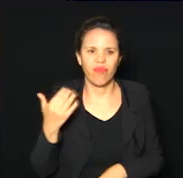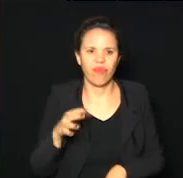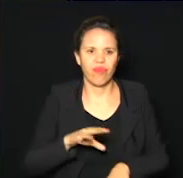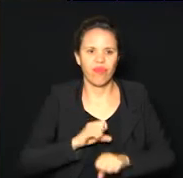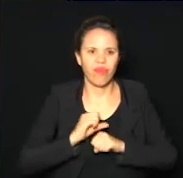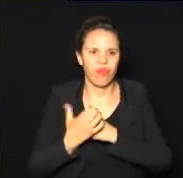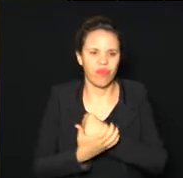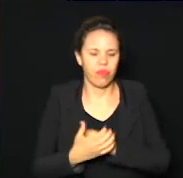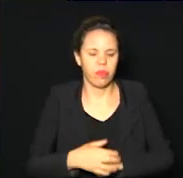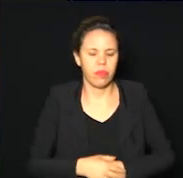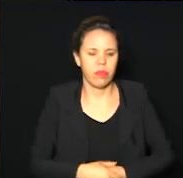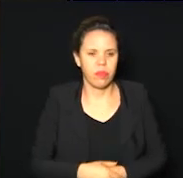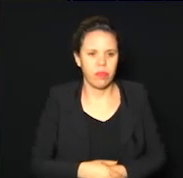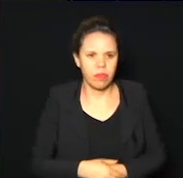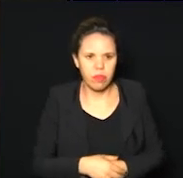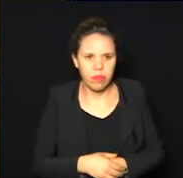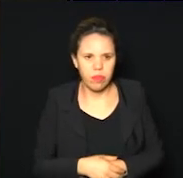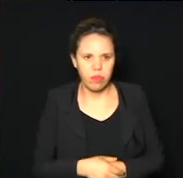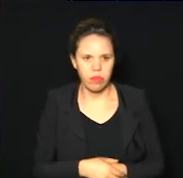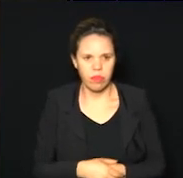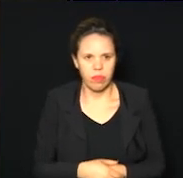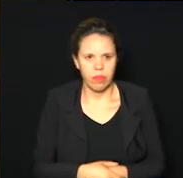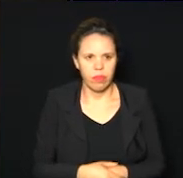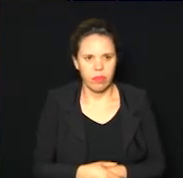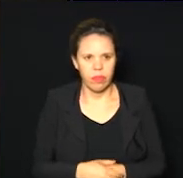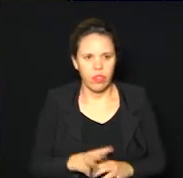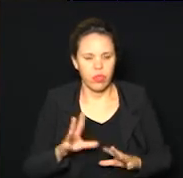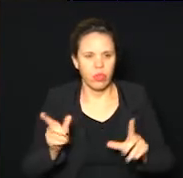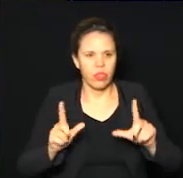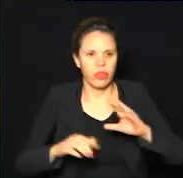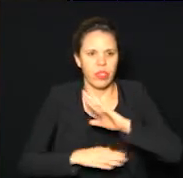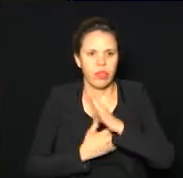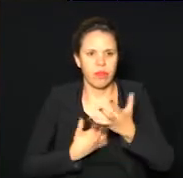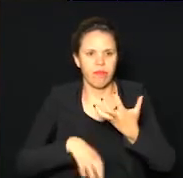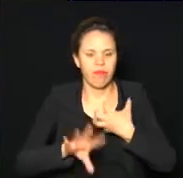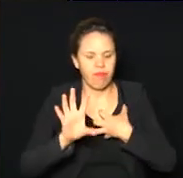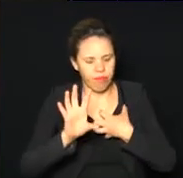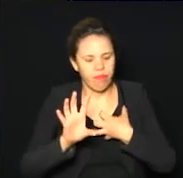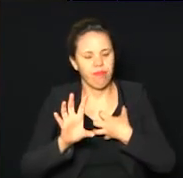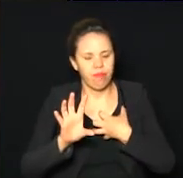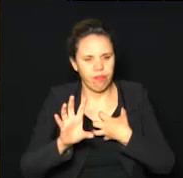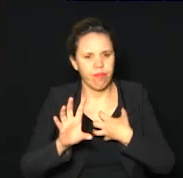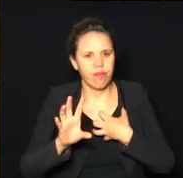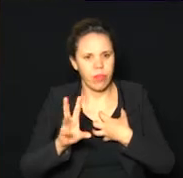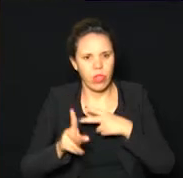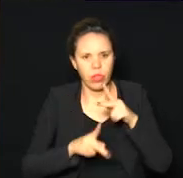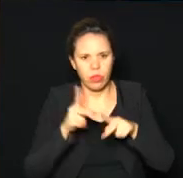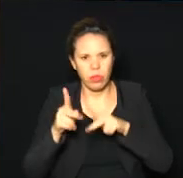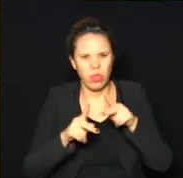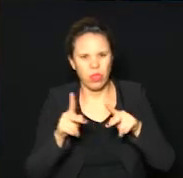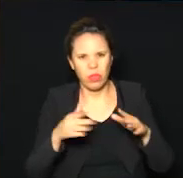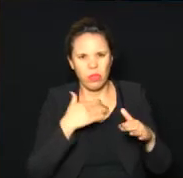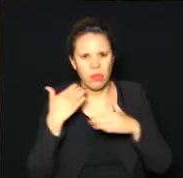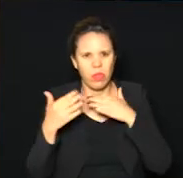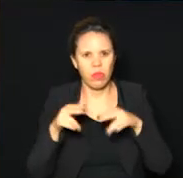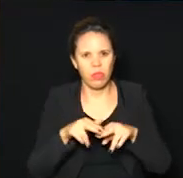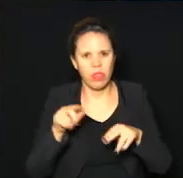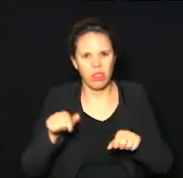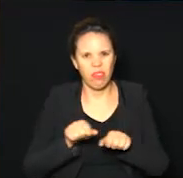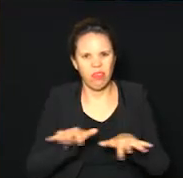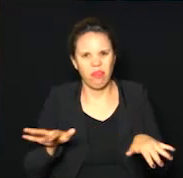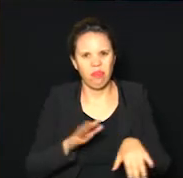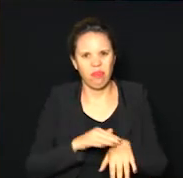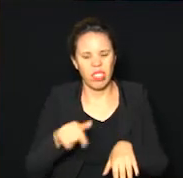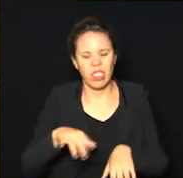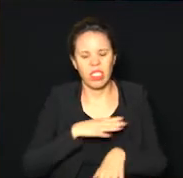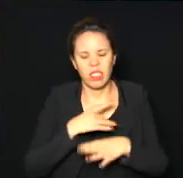por conta da Covid-19. Toda a TV Câmara também se solidariza com todas as vítimas desta pandemia aqui